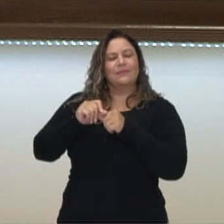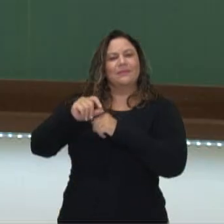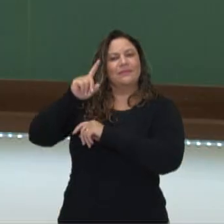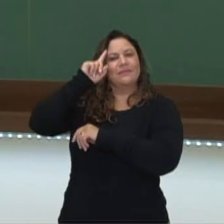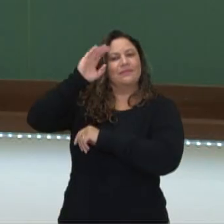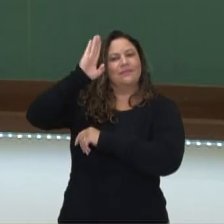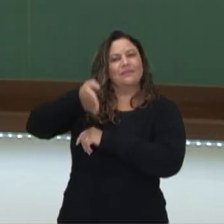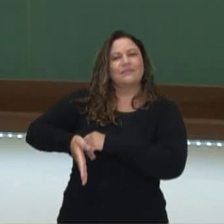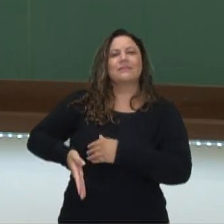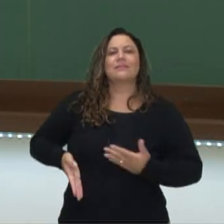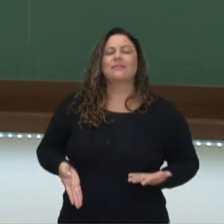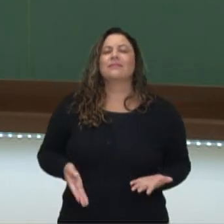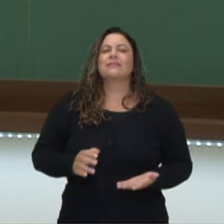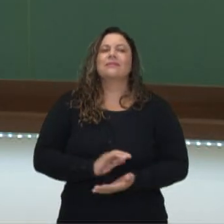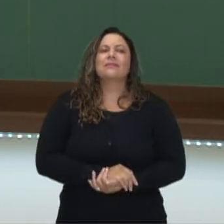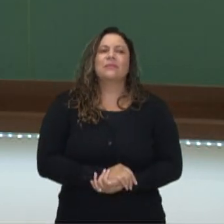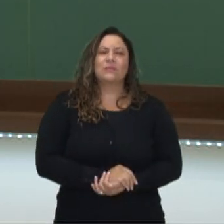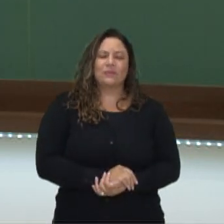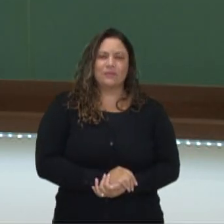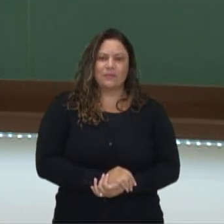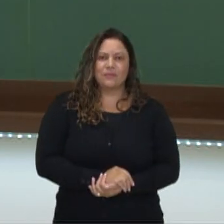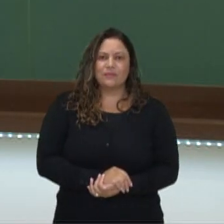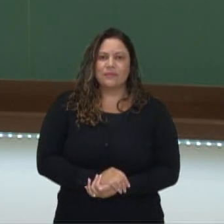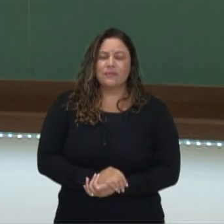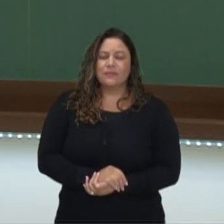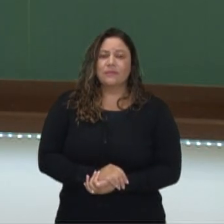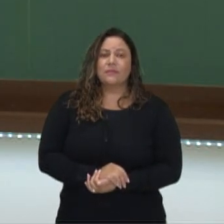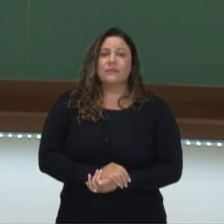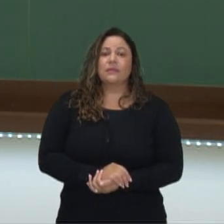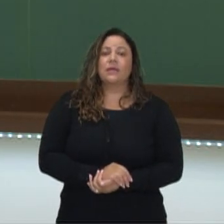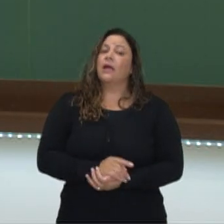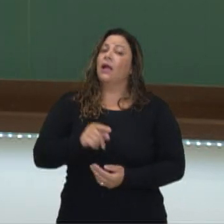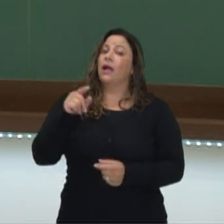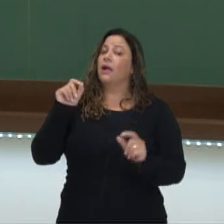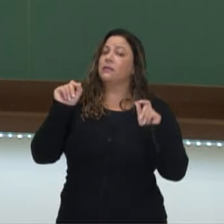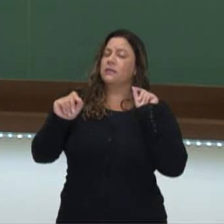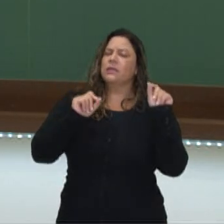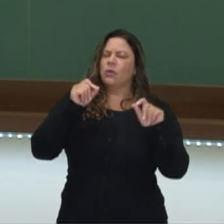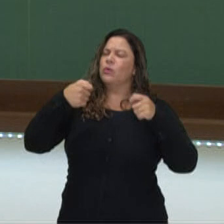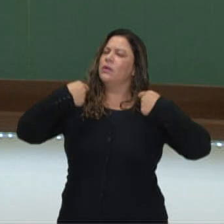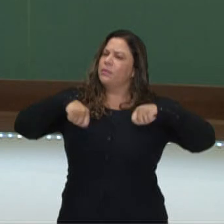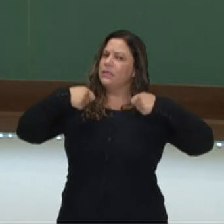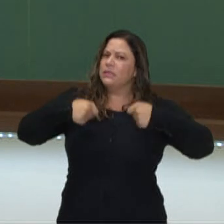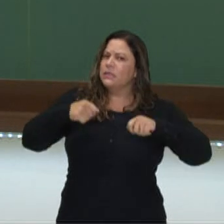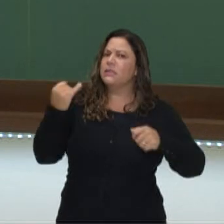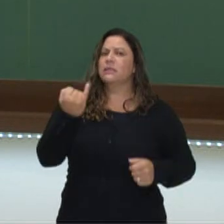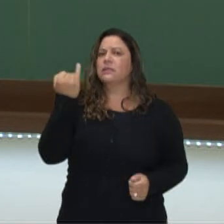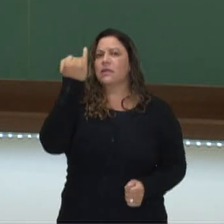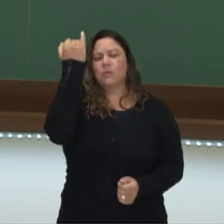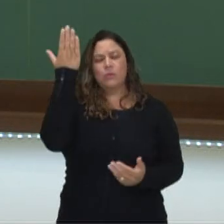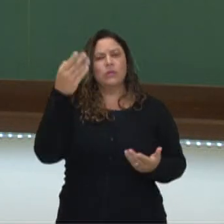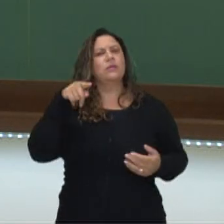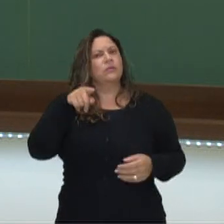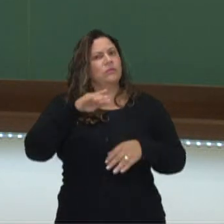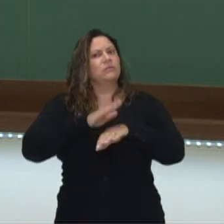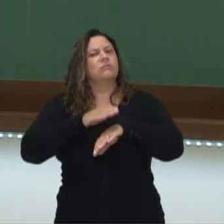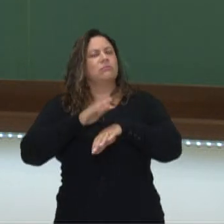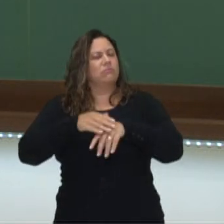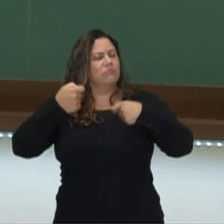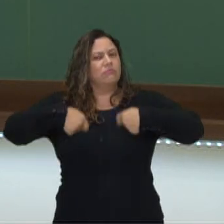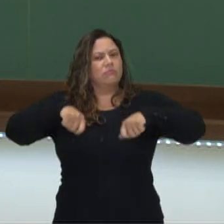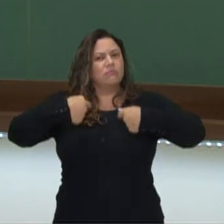ó, habits considered average quer dizer considerados necessários, que você tem que fazer. E